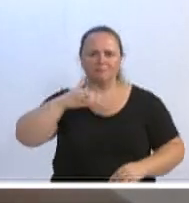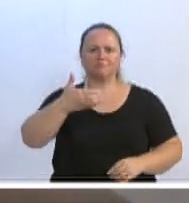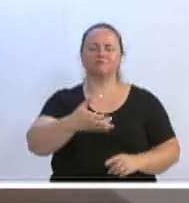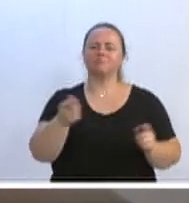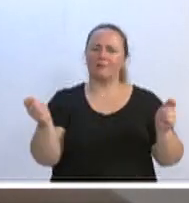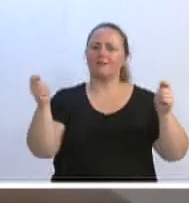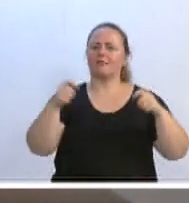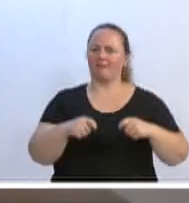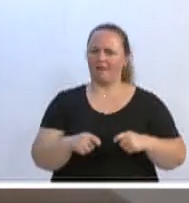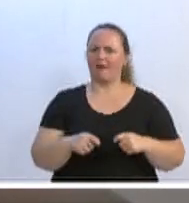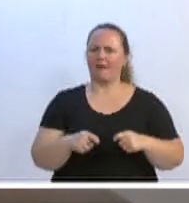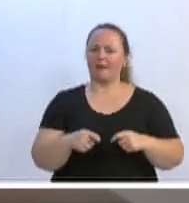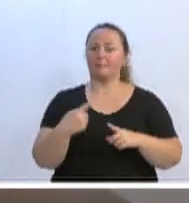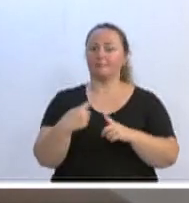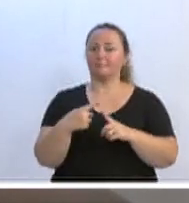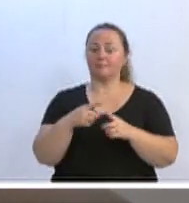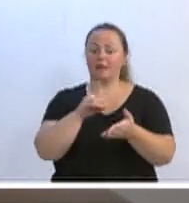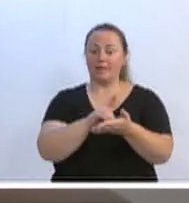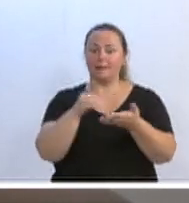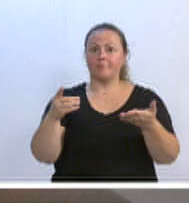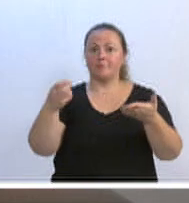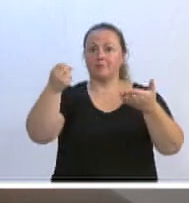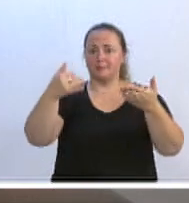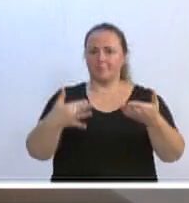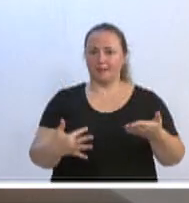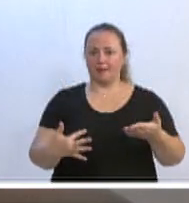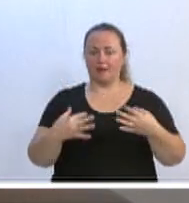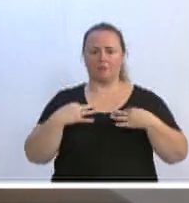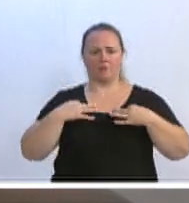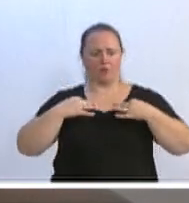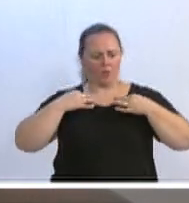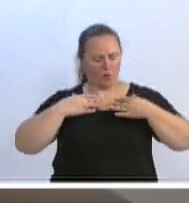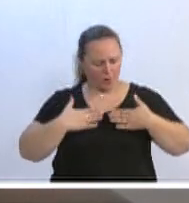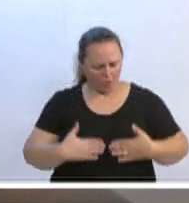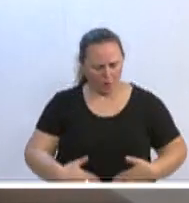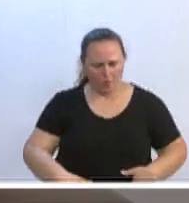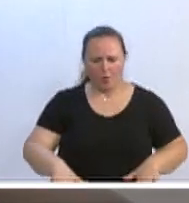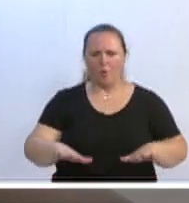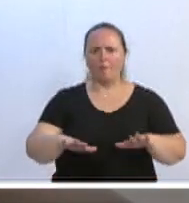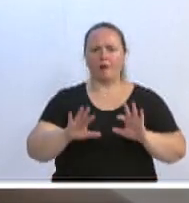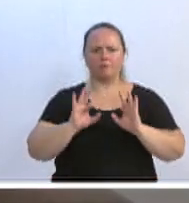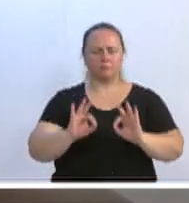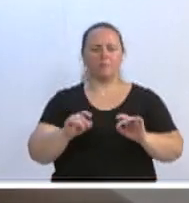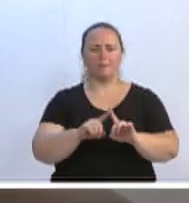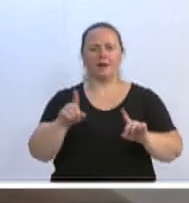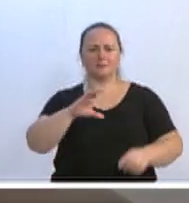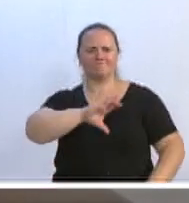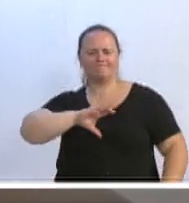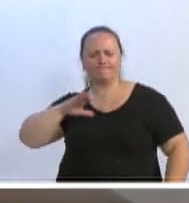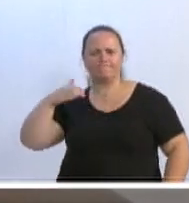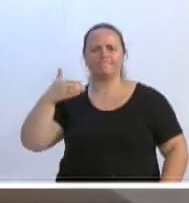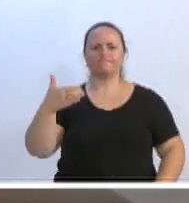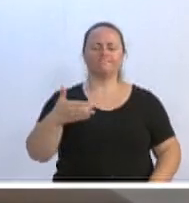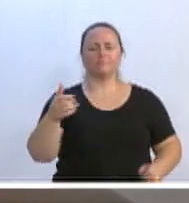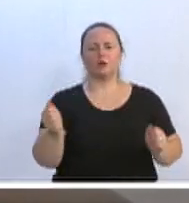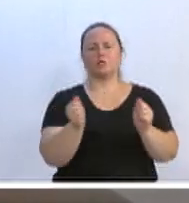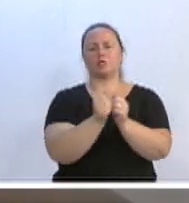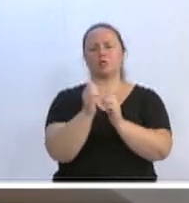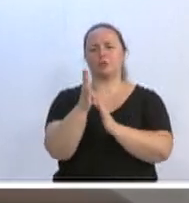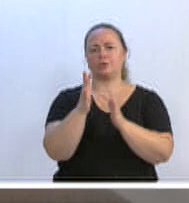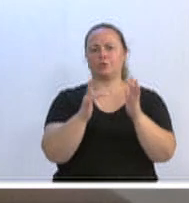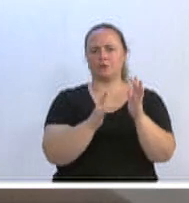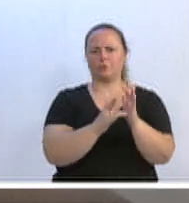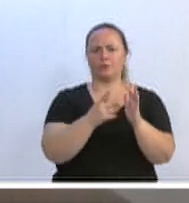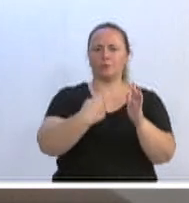assim, que nós devemos entrar além do véu com ousadia pelo sangue de Jesus. Nós temos acesso